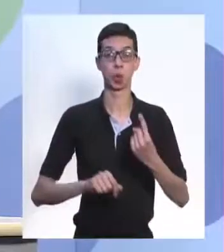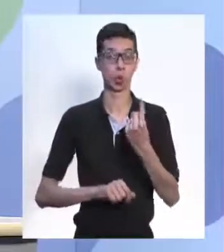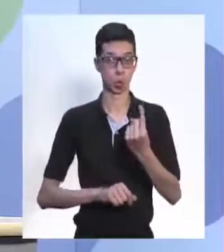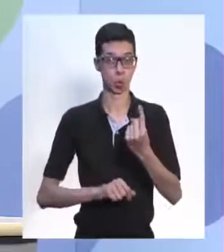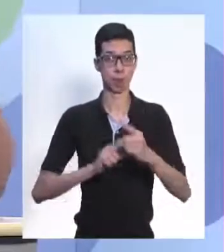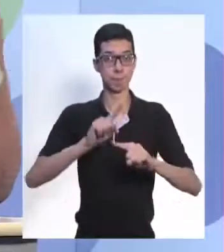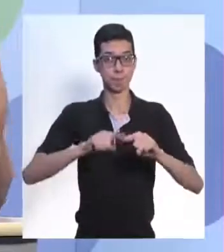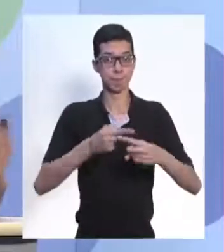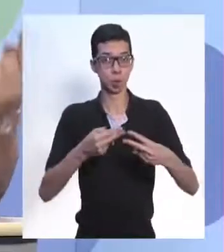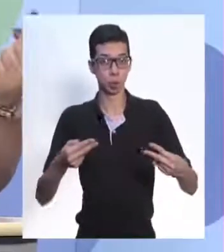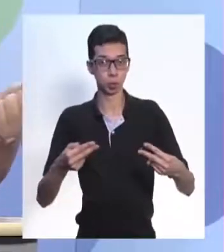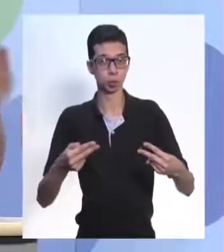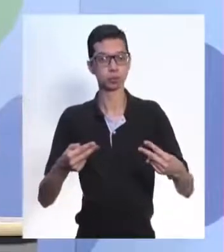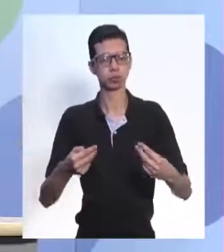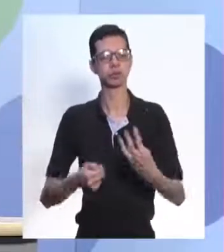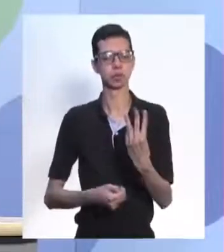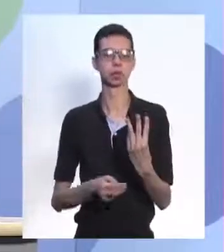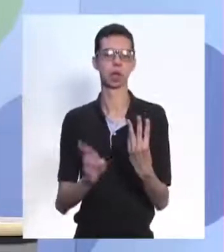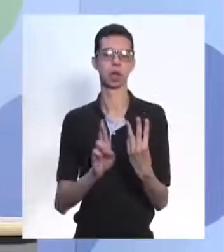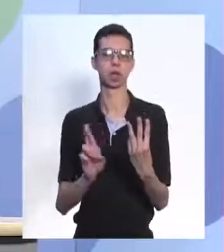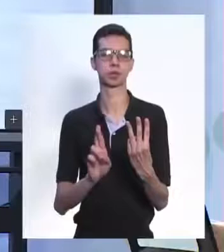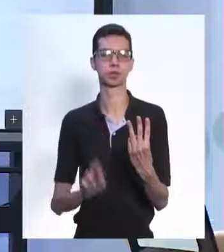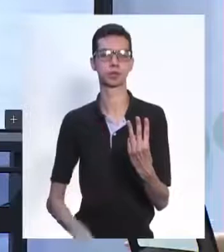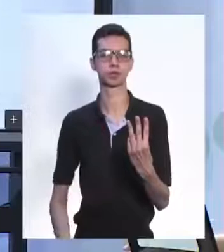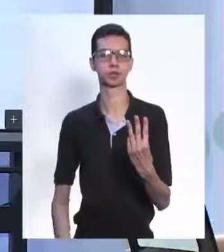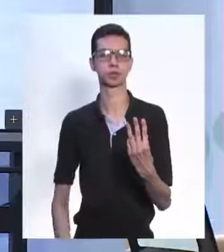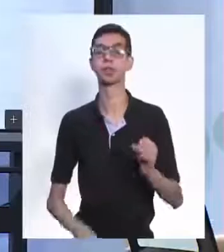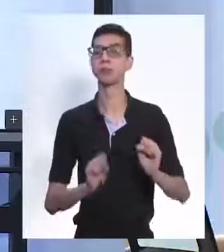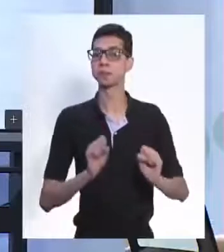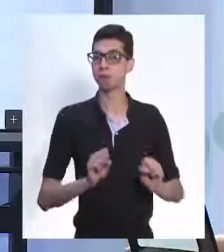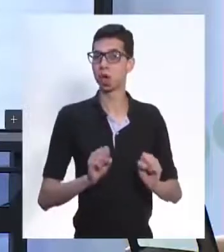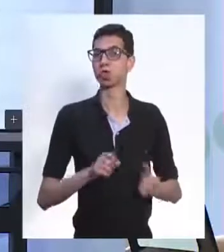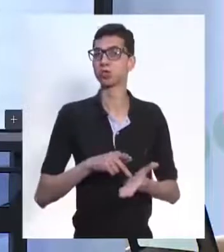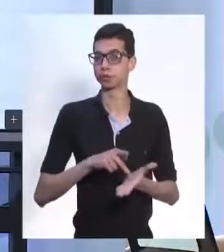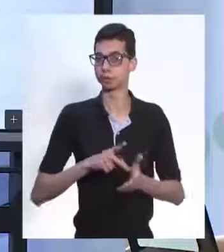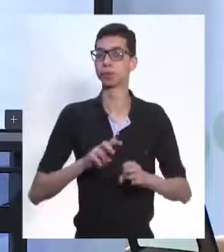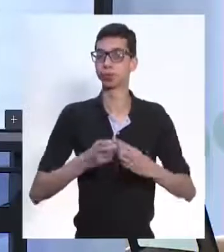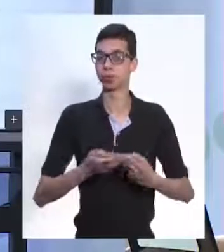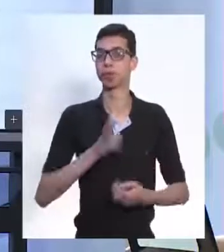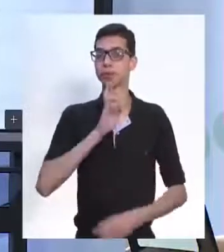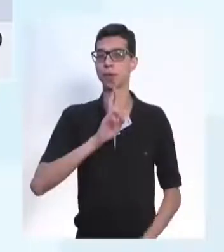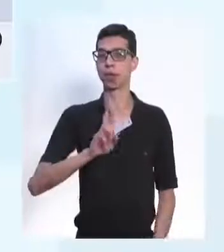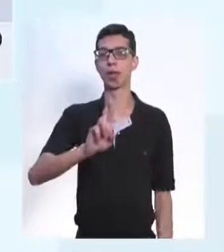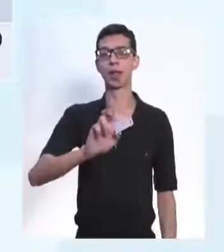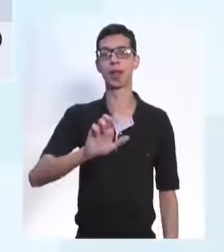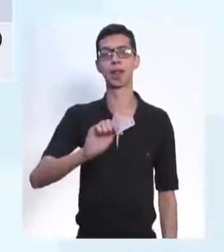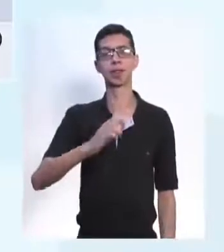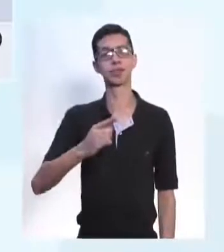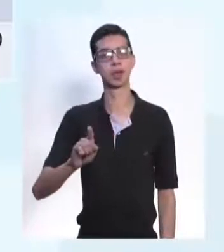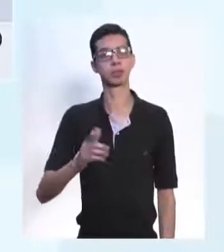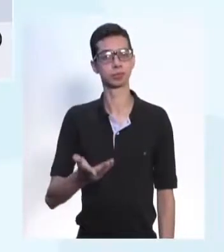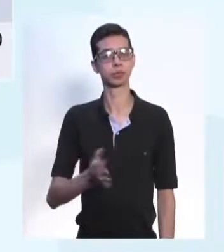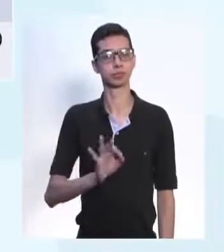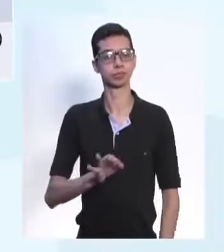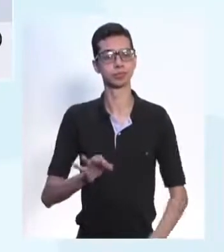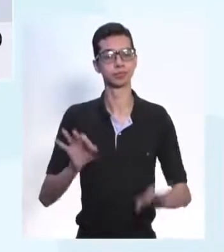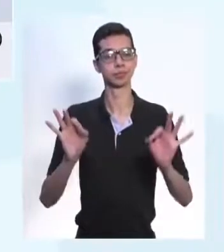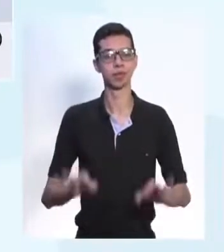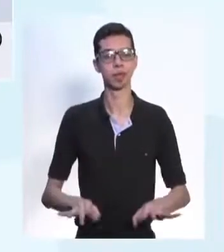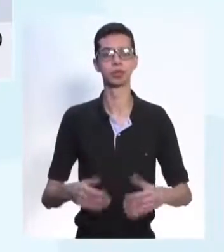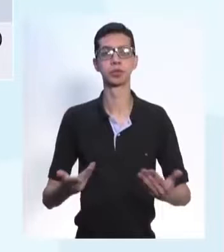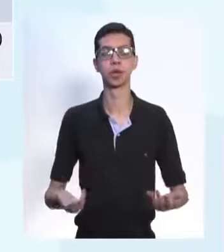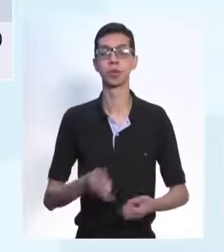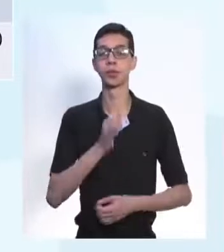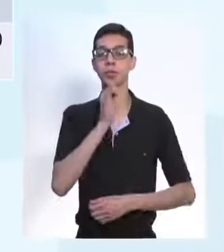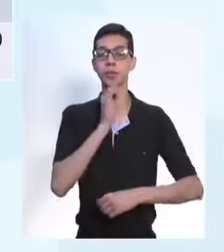produto custa R$3. Pode ser, é a relação, isso mesmo. Exato. Então, o valor aí, pode voltar, diretor? Então, 1/3,